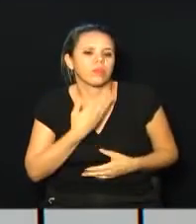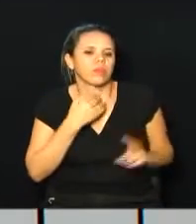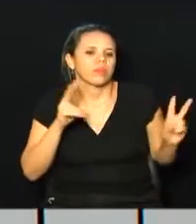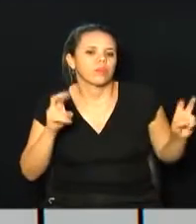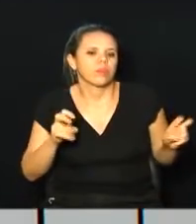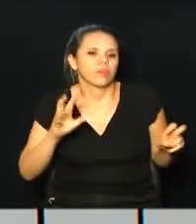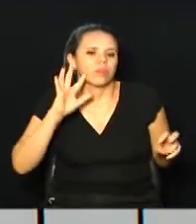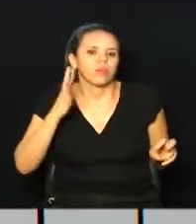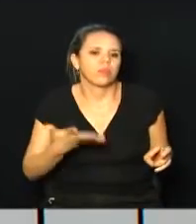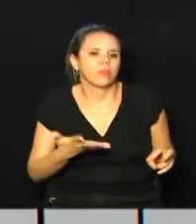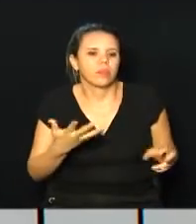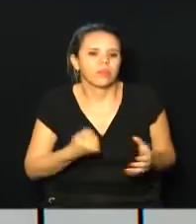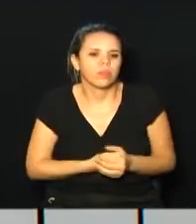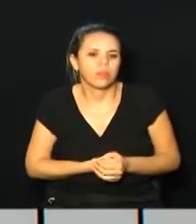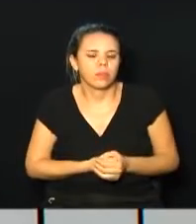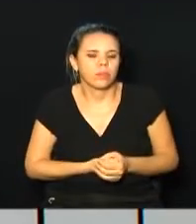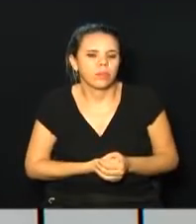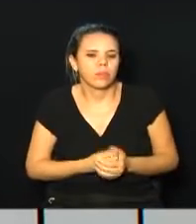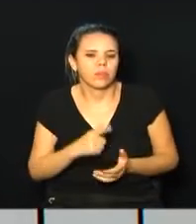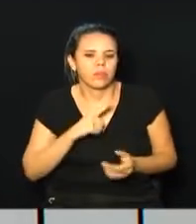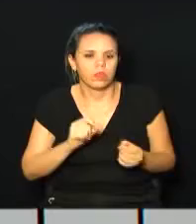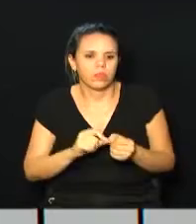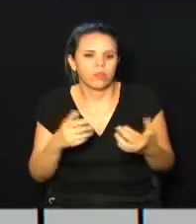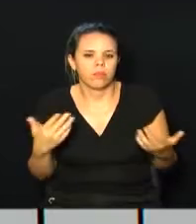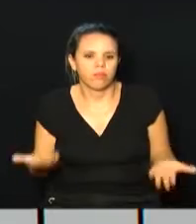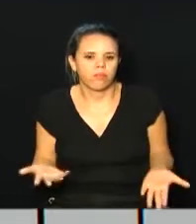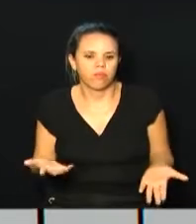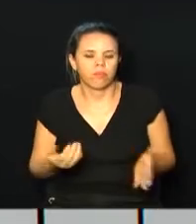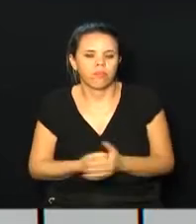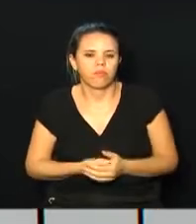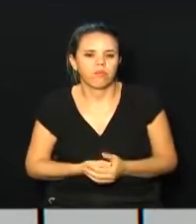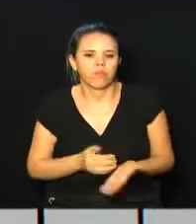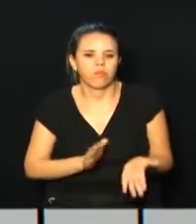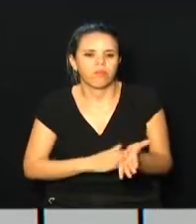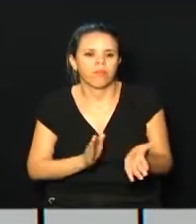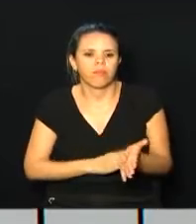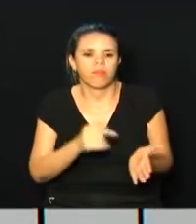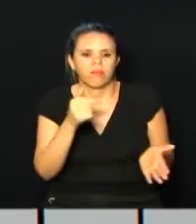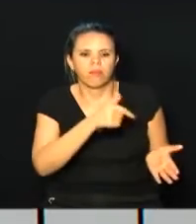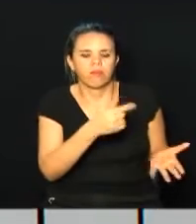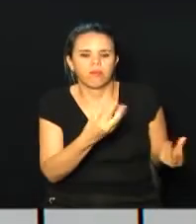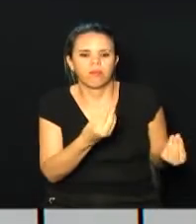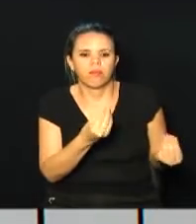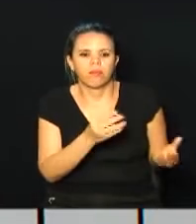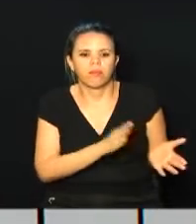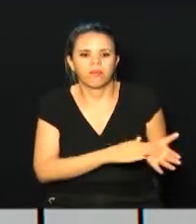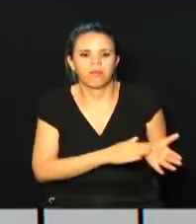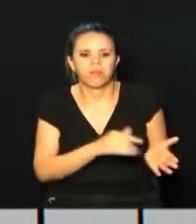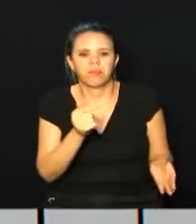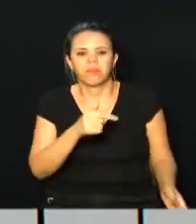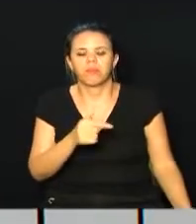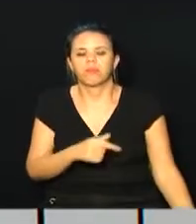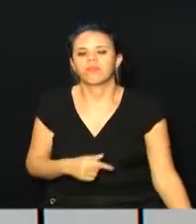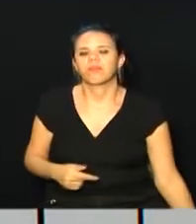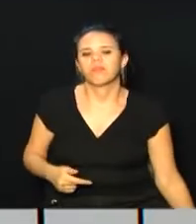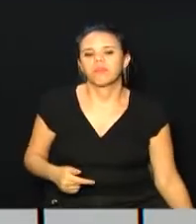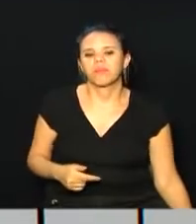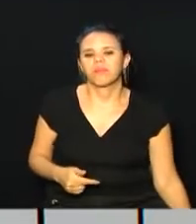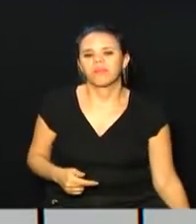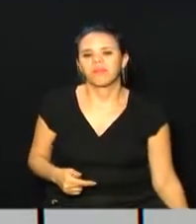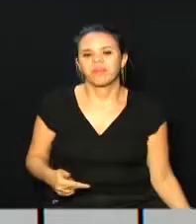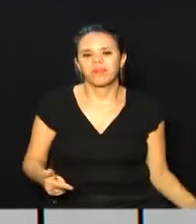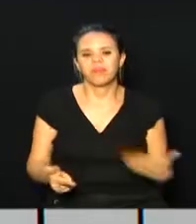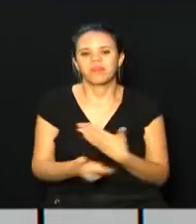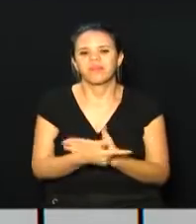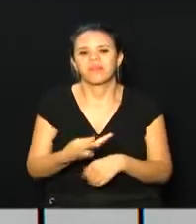vai gerar o que tem que ser feito. E aí nós vamos cobrar. Esse aqui cobra bastante e está no papel dele, e eu procuro